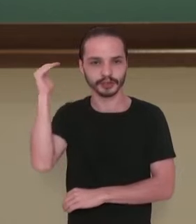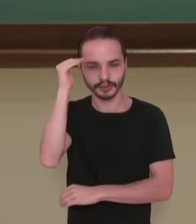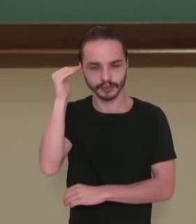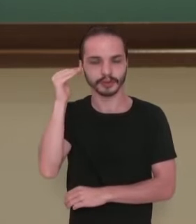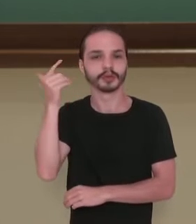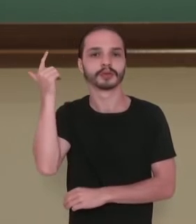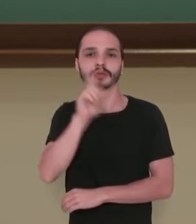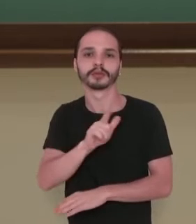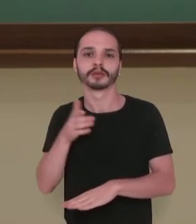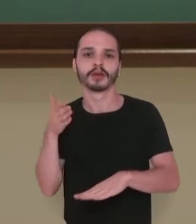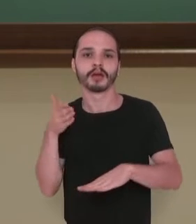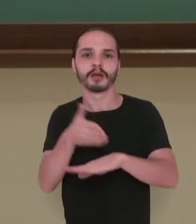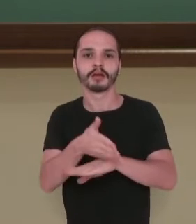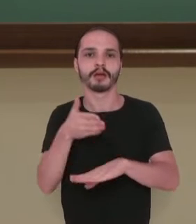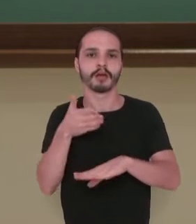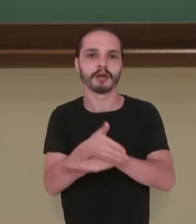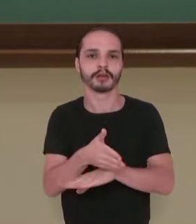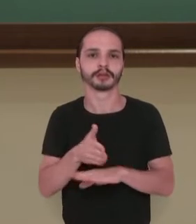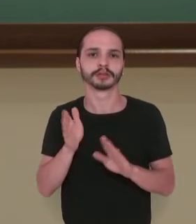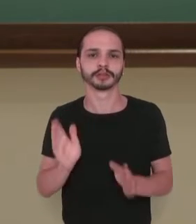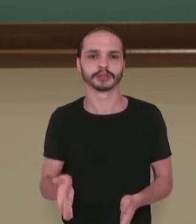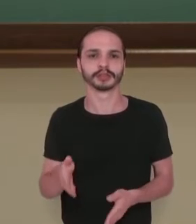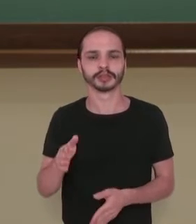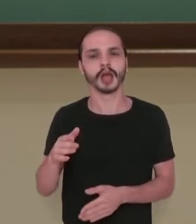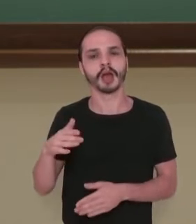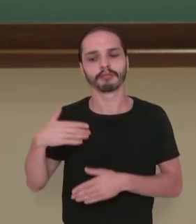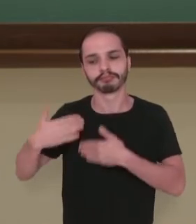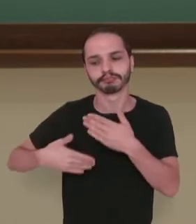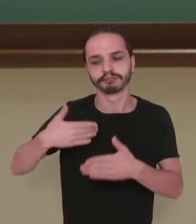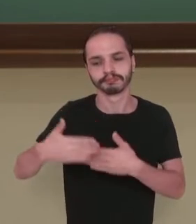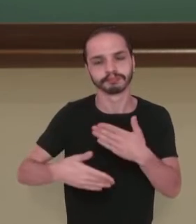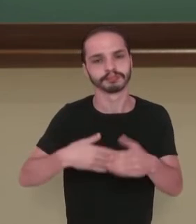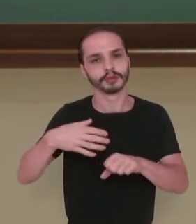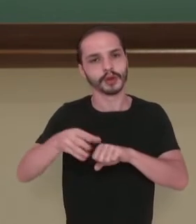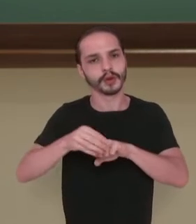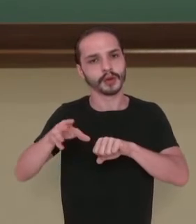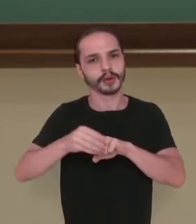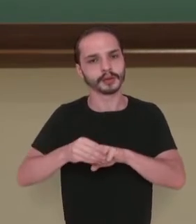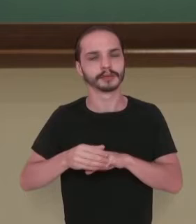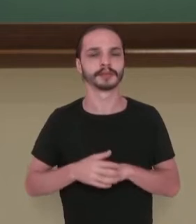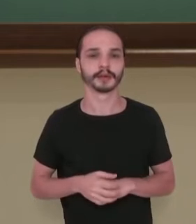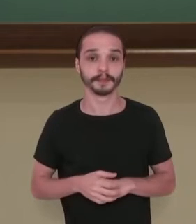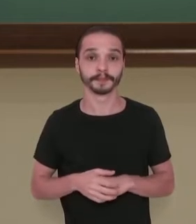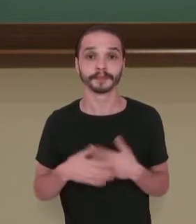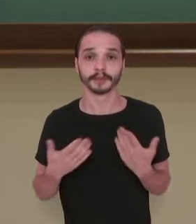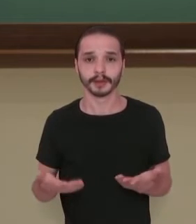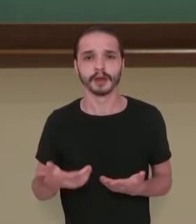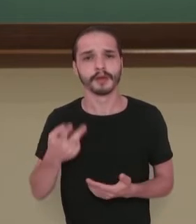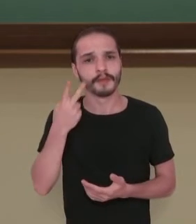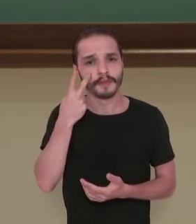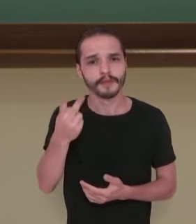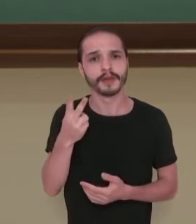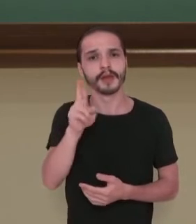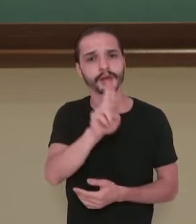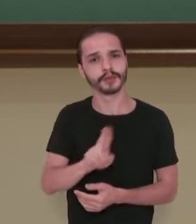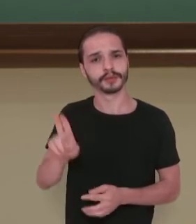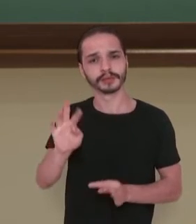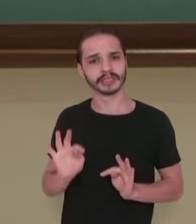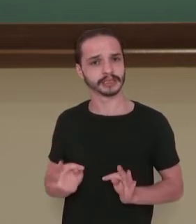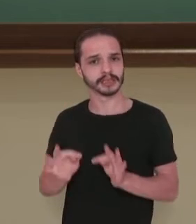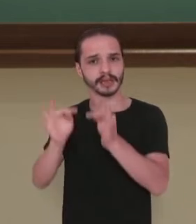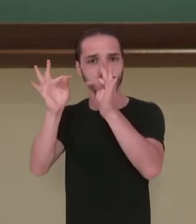acesso aos saberes historicamente construídos, certo? E aí a gente vê o uso da tecnologia, dos equipamentos móveis,